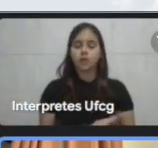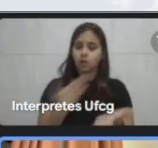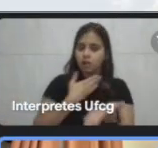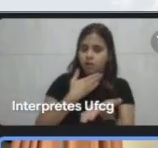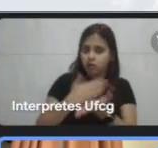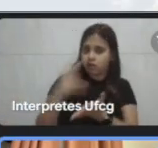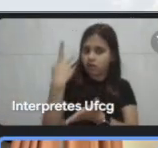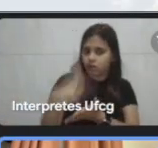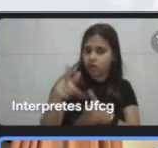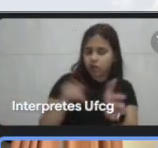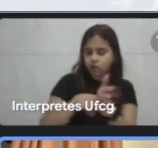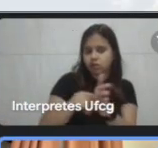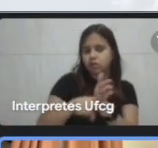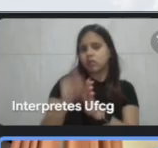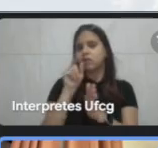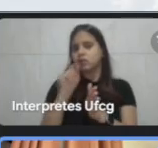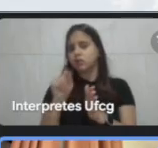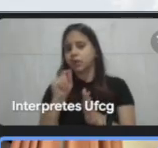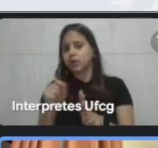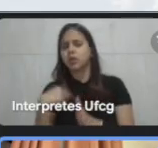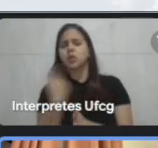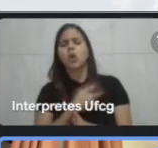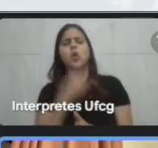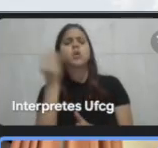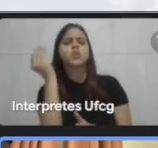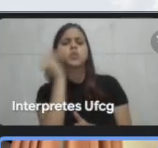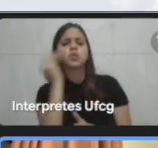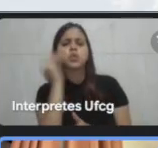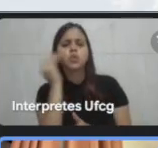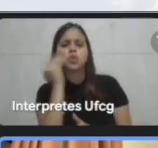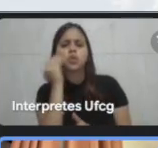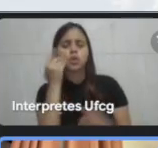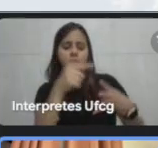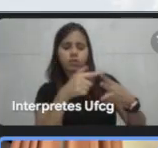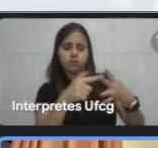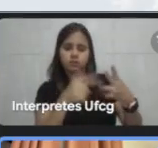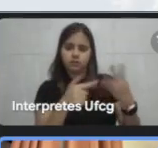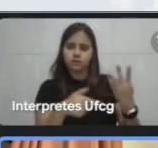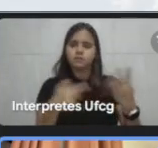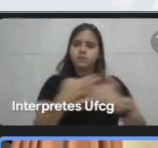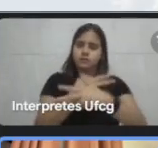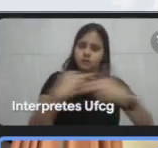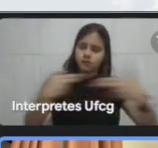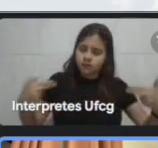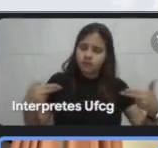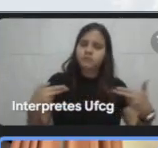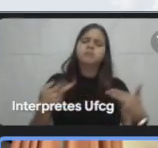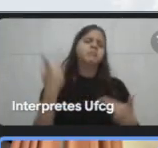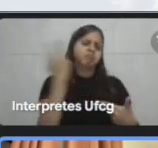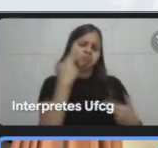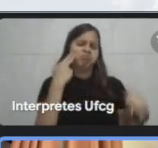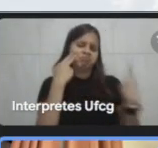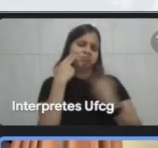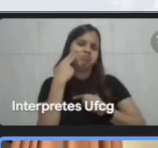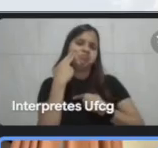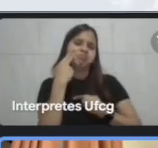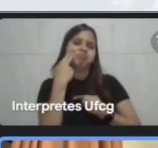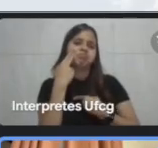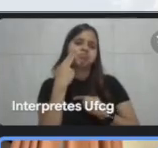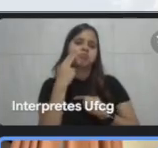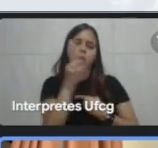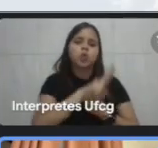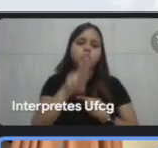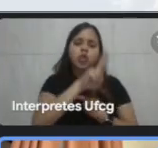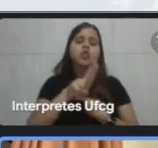nessa pesquisa? A gente testou essas 4 variáveis, que são variáveis relativamente comuns para essas pesquisas de uso e cobertura da